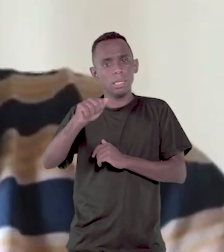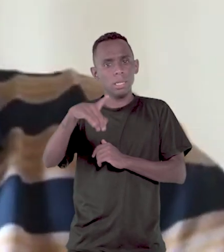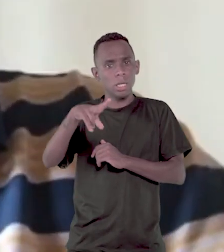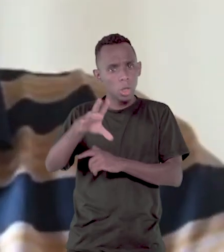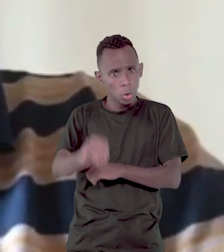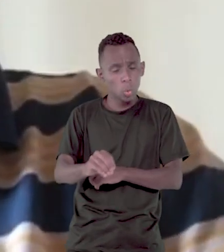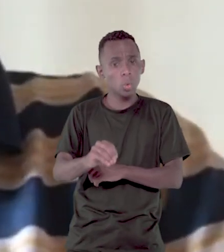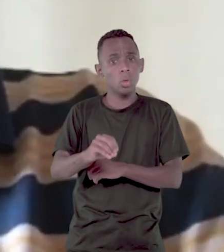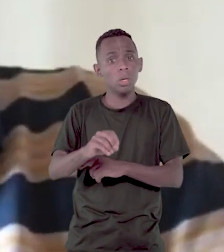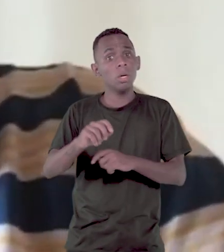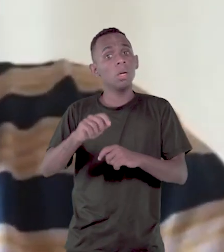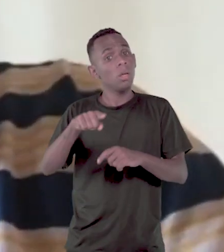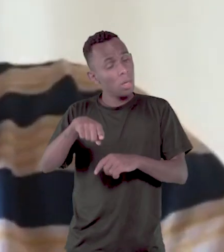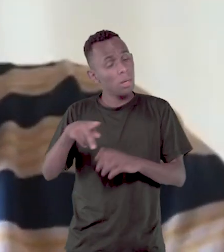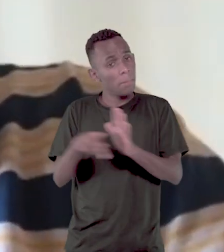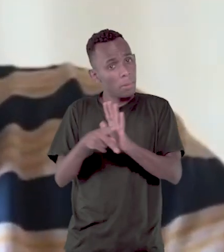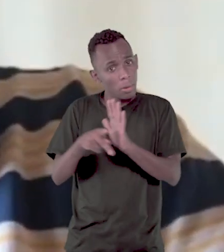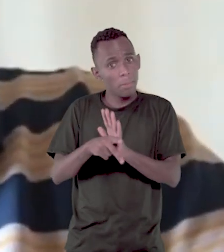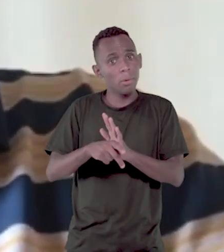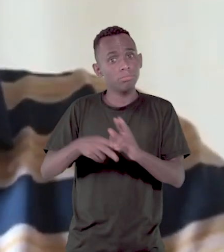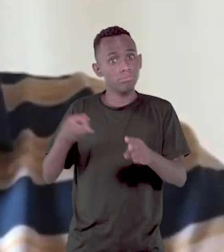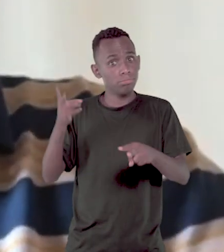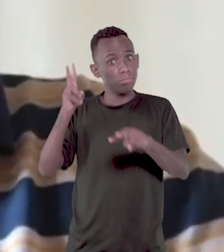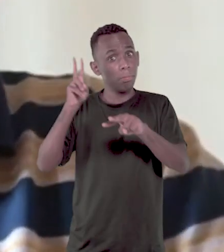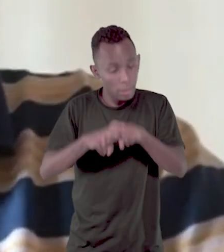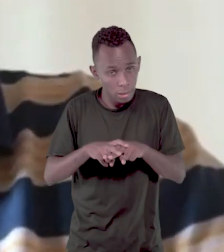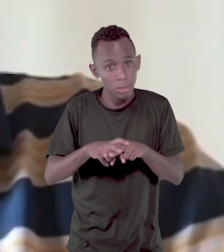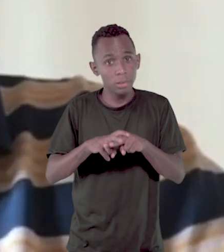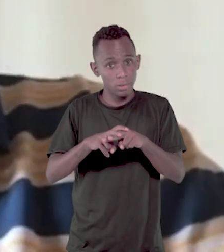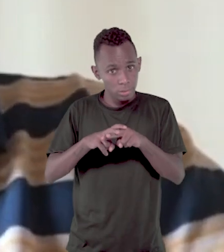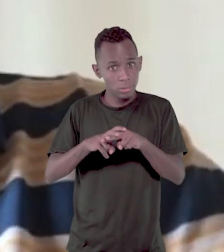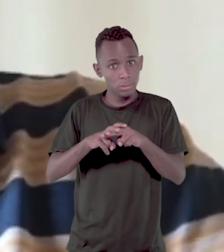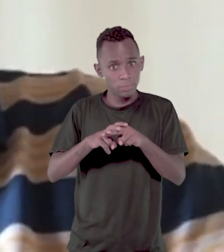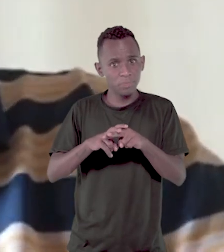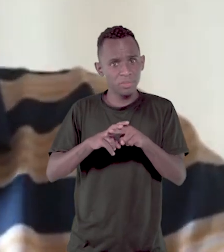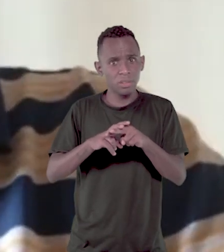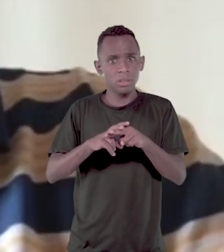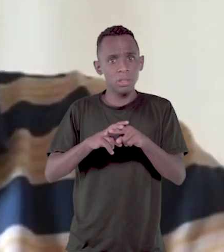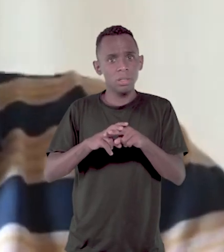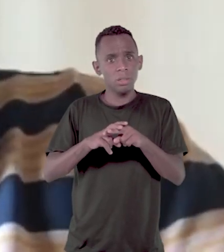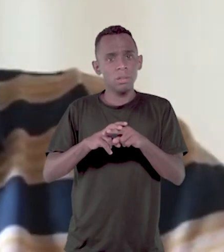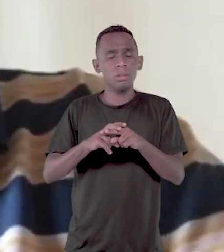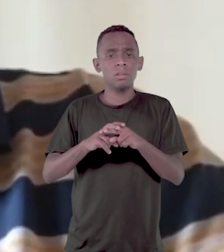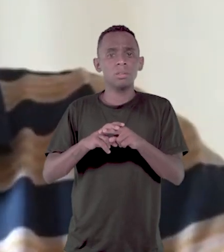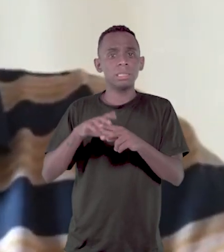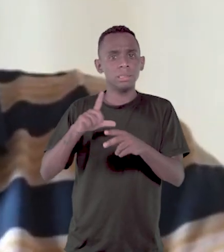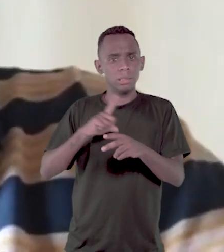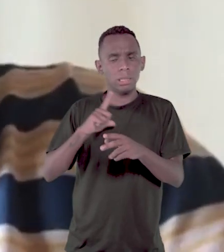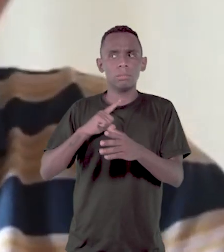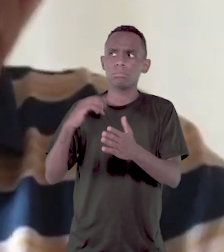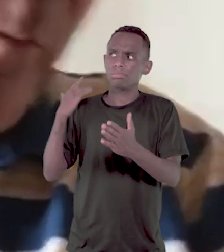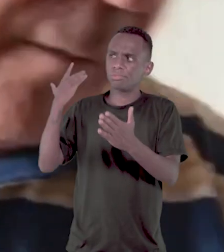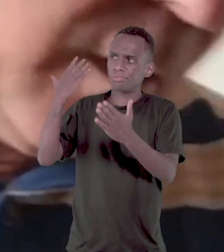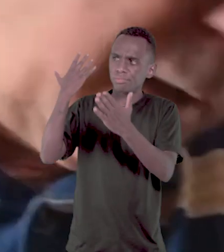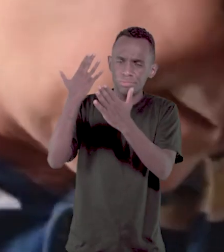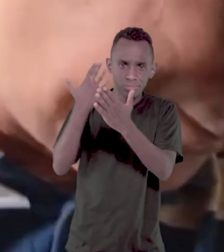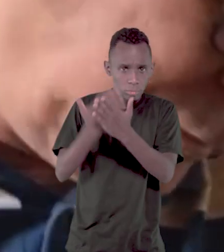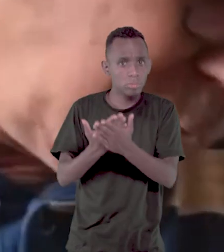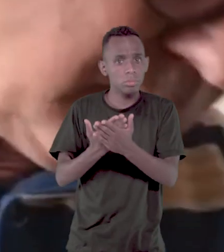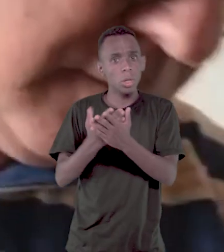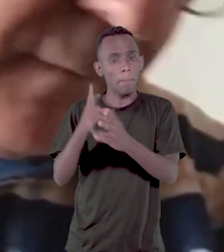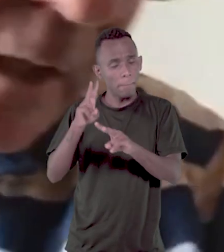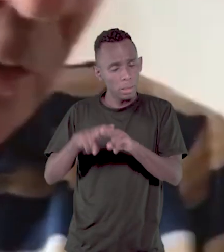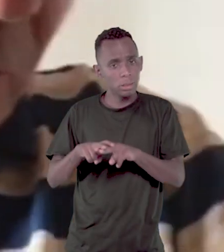Graciliano Ramos era um comunista, foi preso como comunista, ficou muitos, né, tem até o